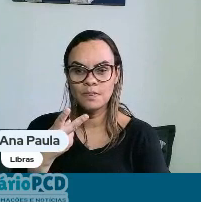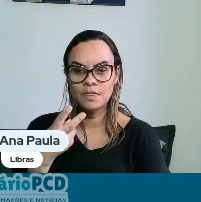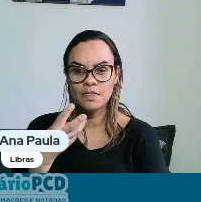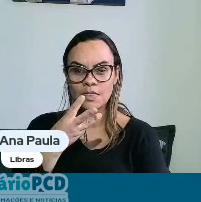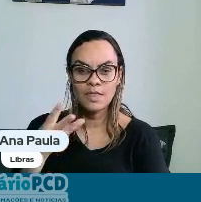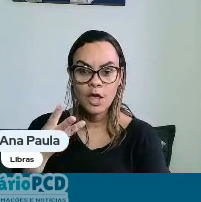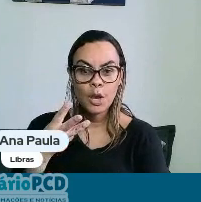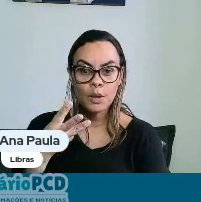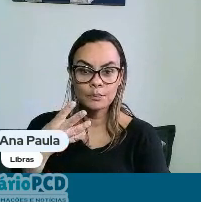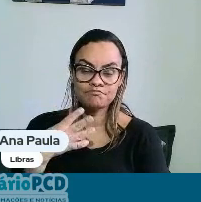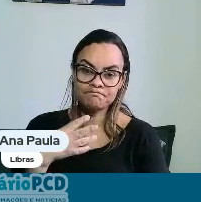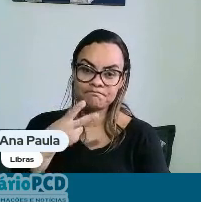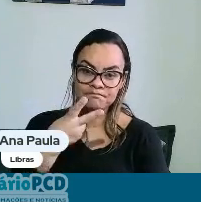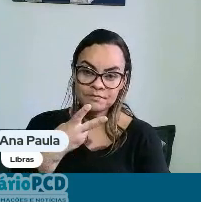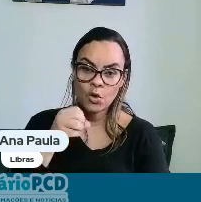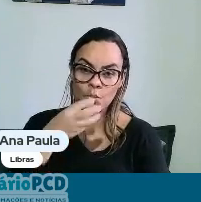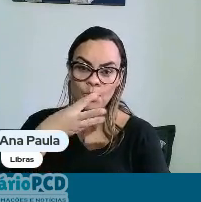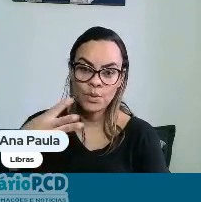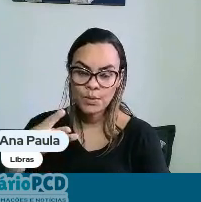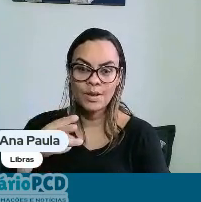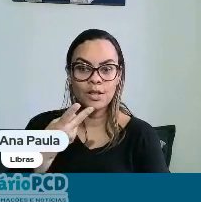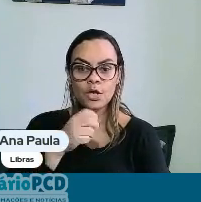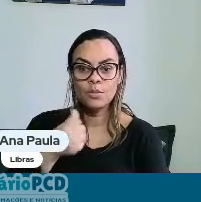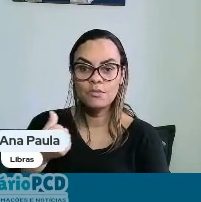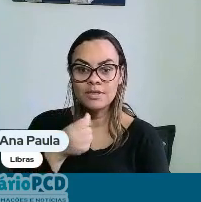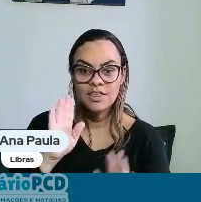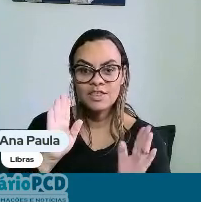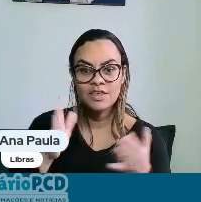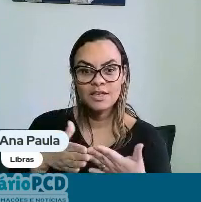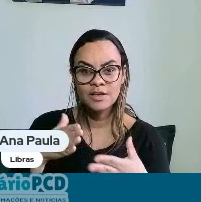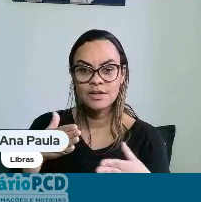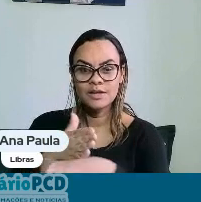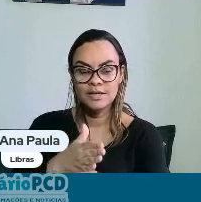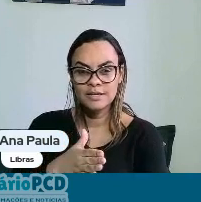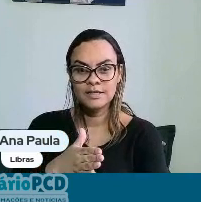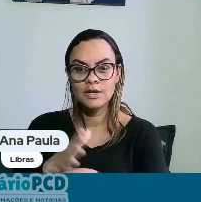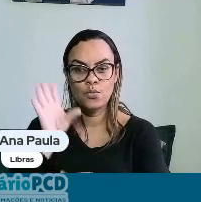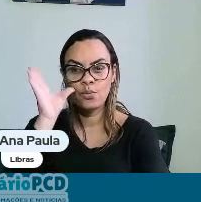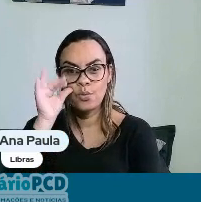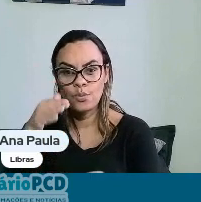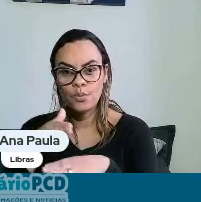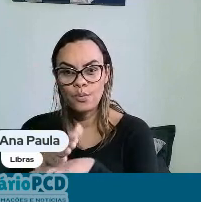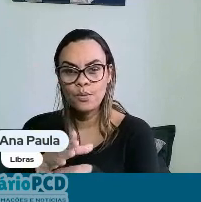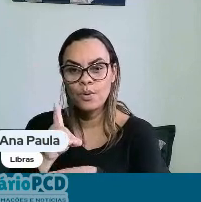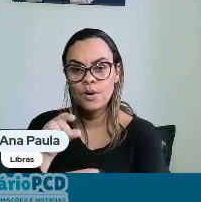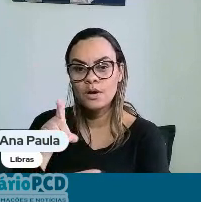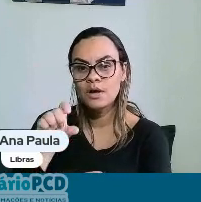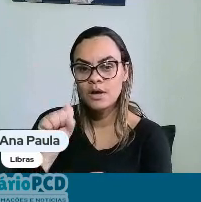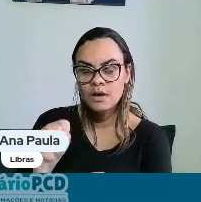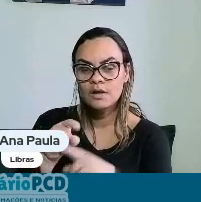2033, sendo que já em 2026 entra a funcionar o CBS e